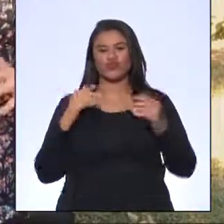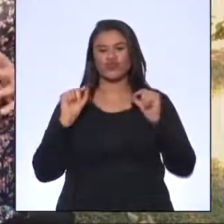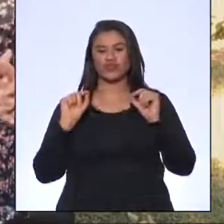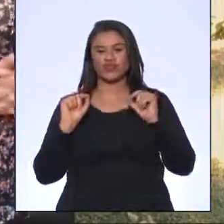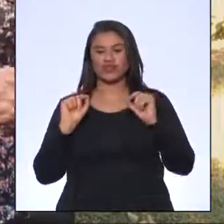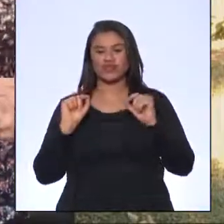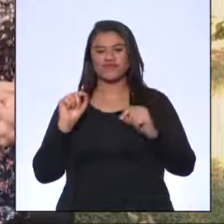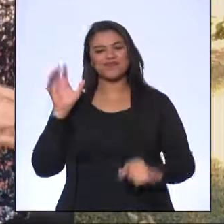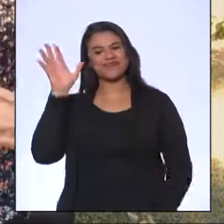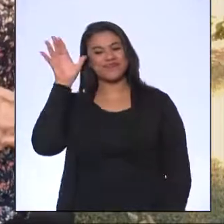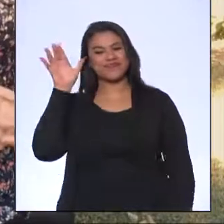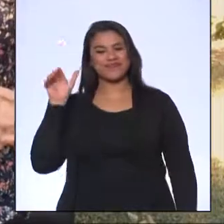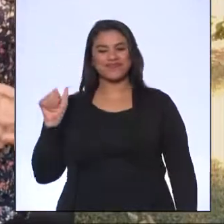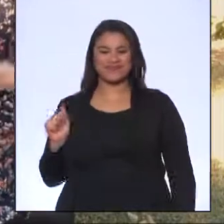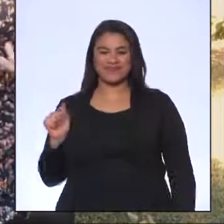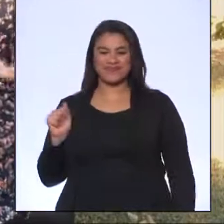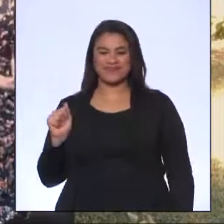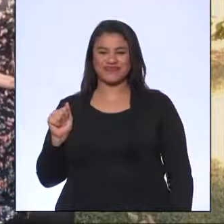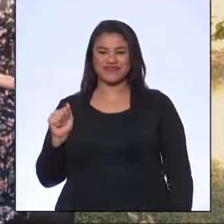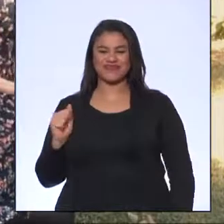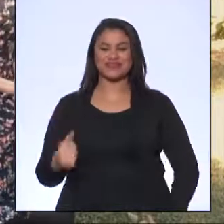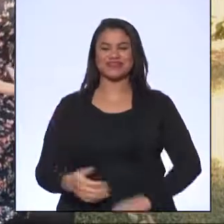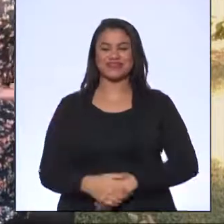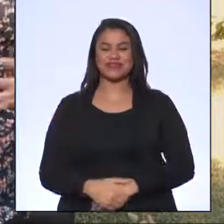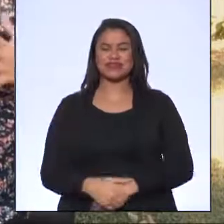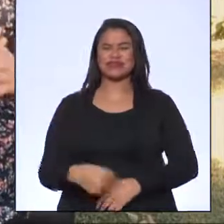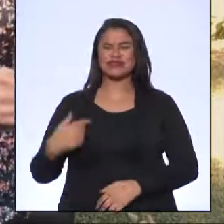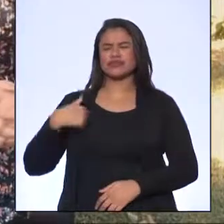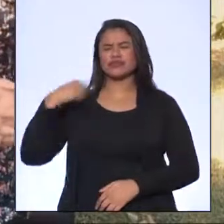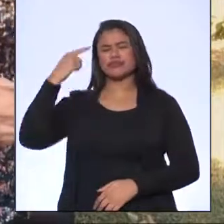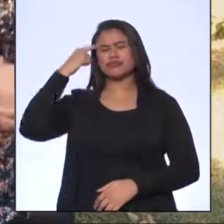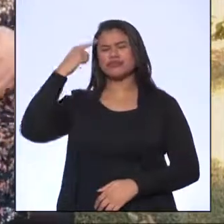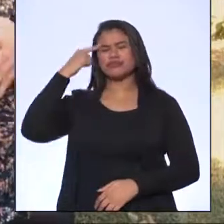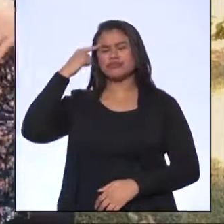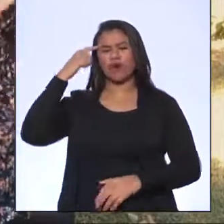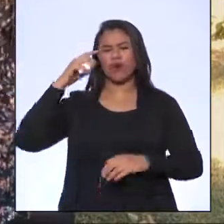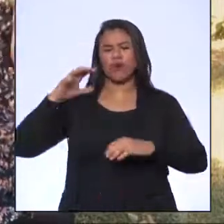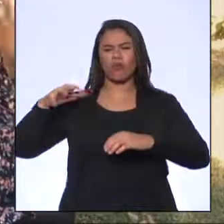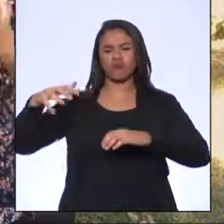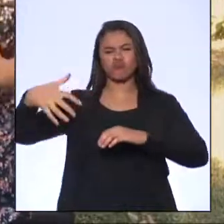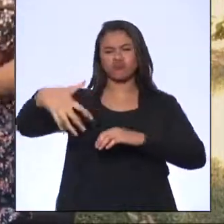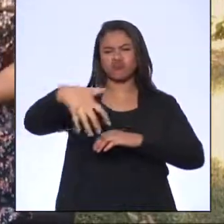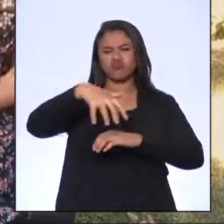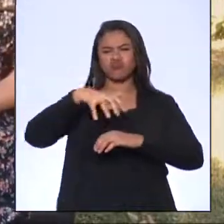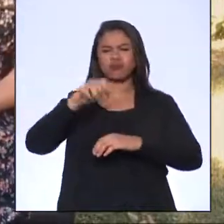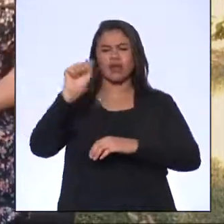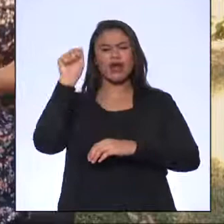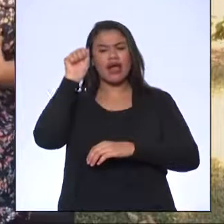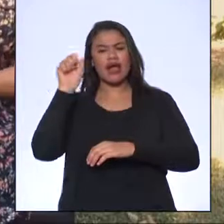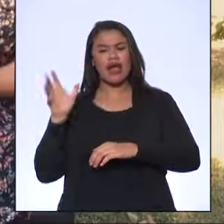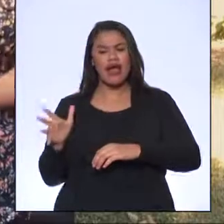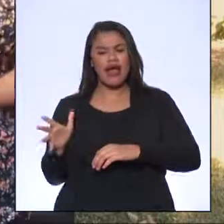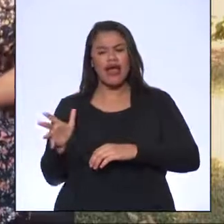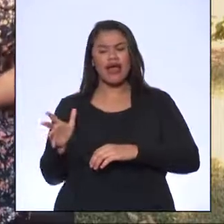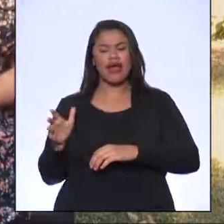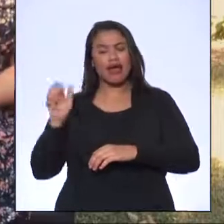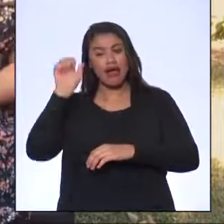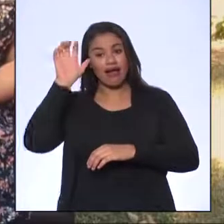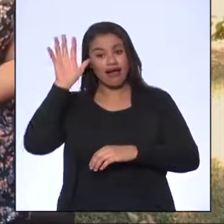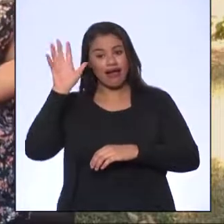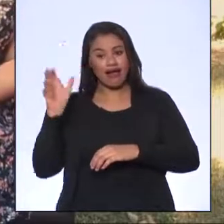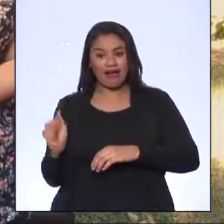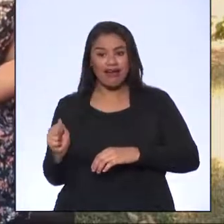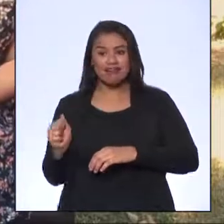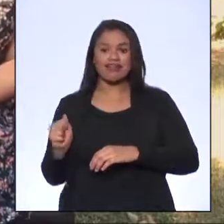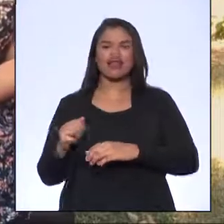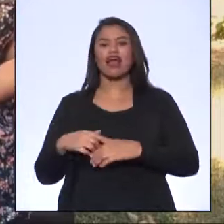sobre África. Sempre que eu penso nesse continente, em quão complexo ele é, eu me lembro da obra